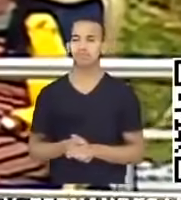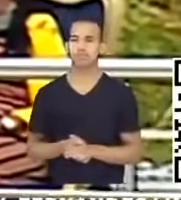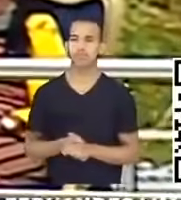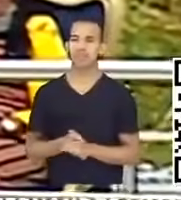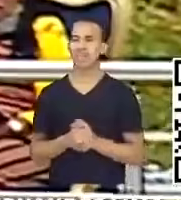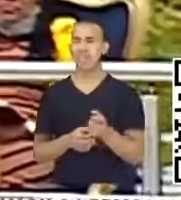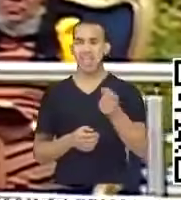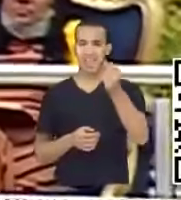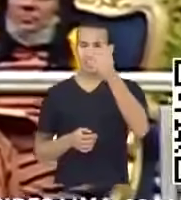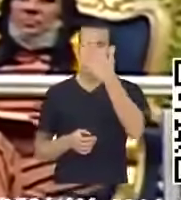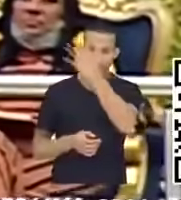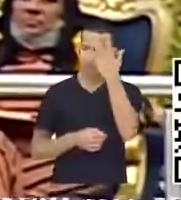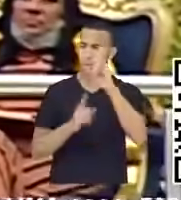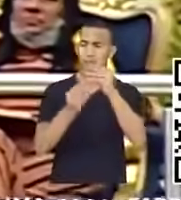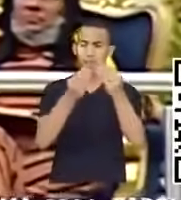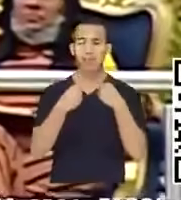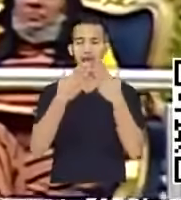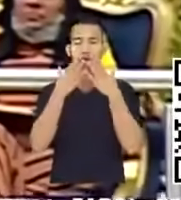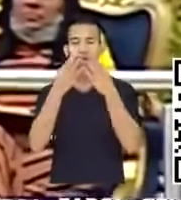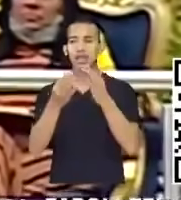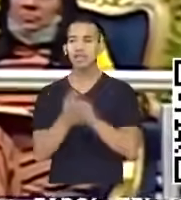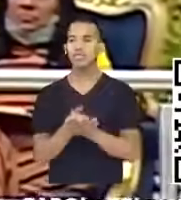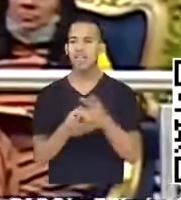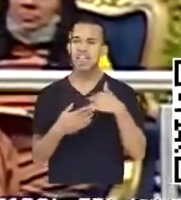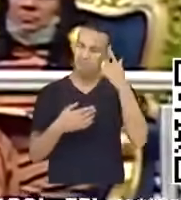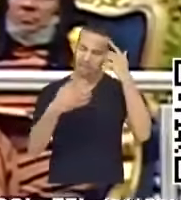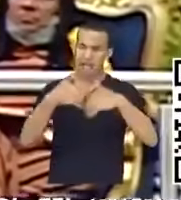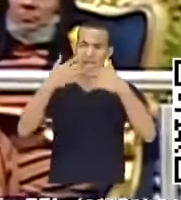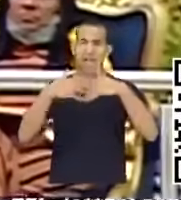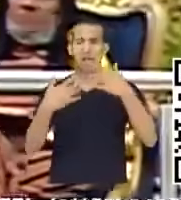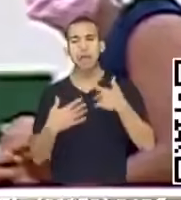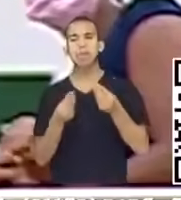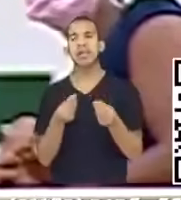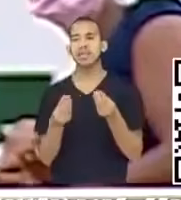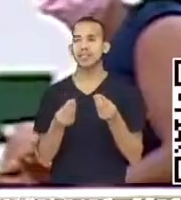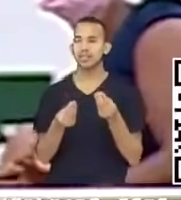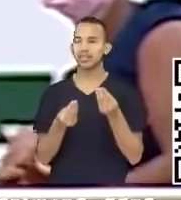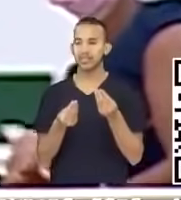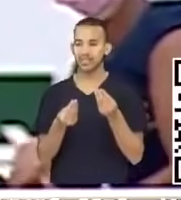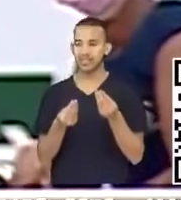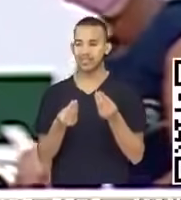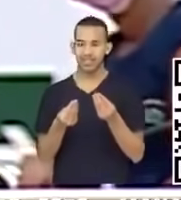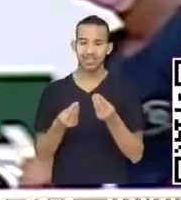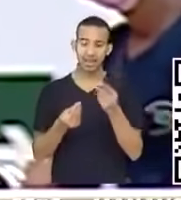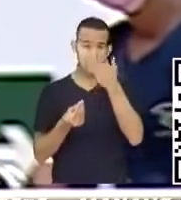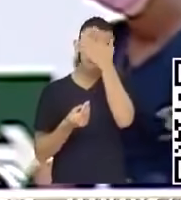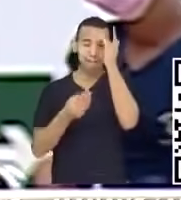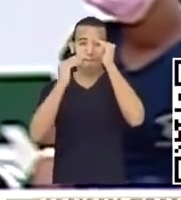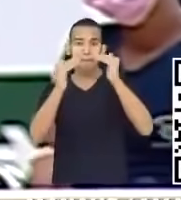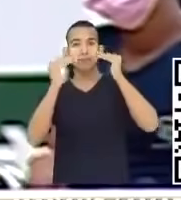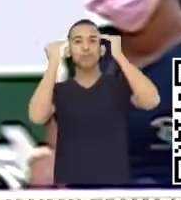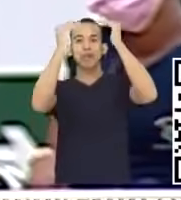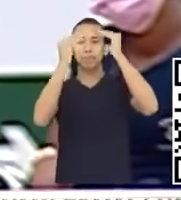E se alguém não me dá atenção eu vou esquentar a cabeça para que o ser supremo